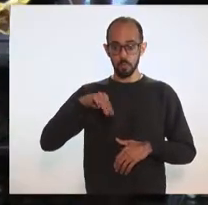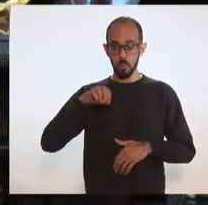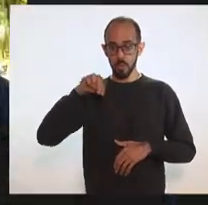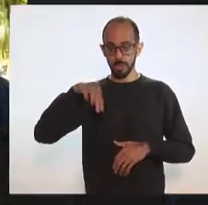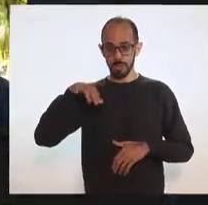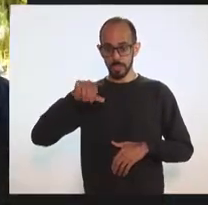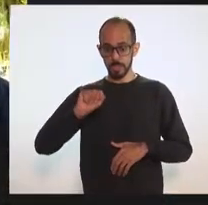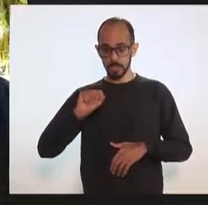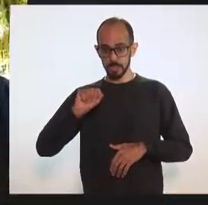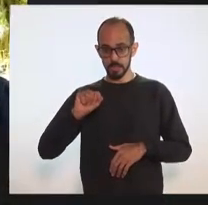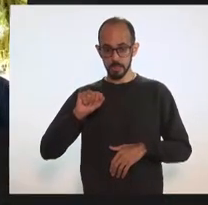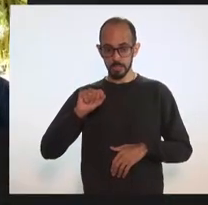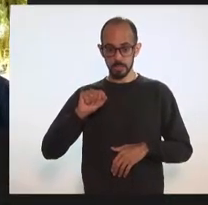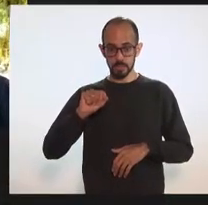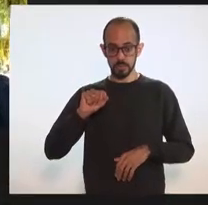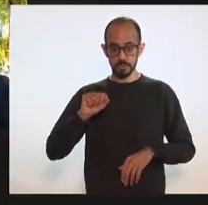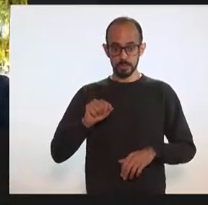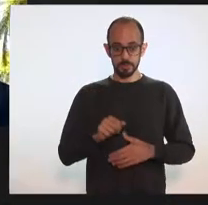Francisco